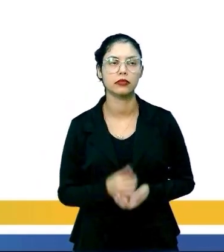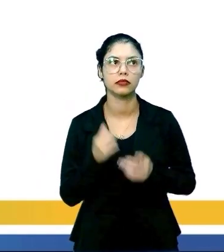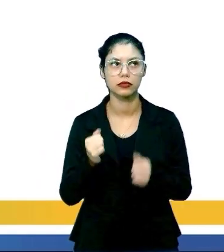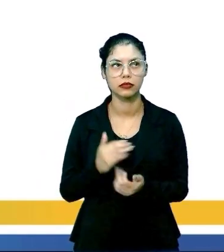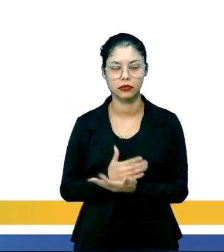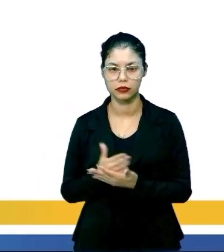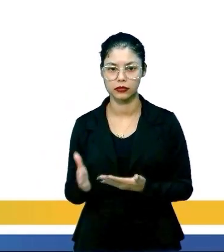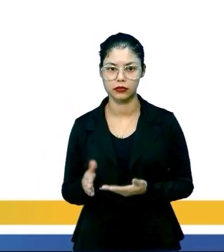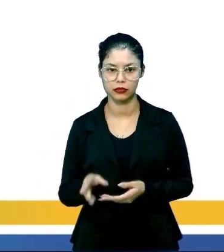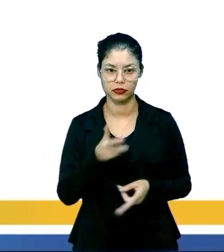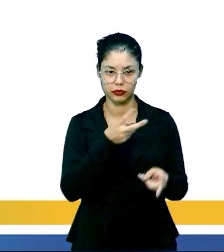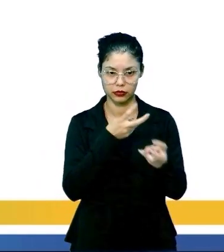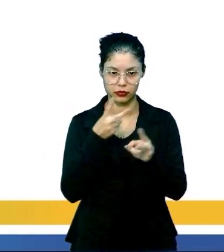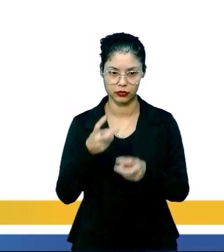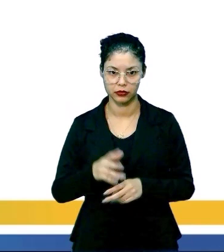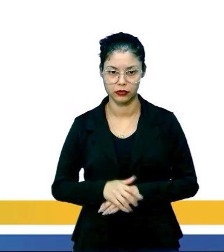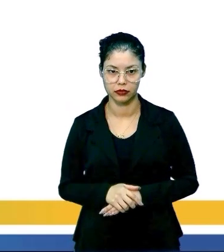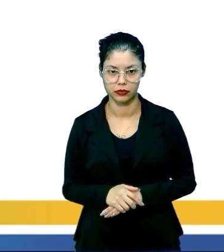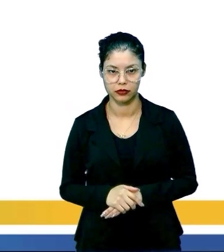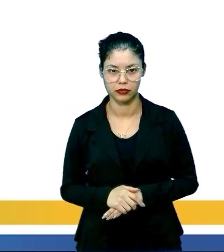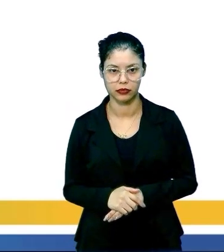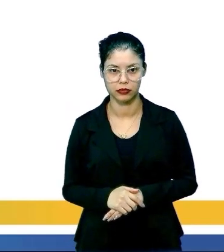pode começar a dar umas observadas.